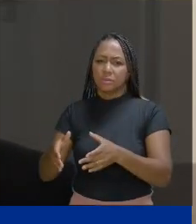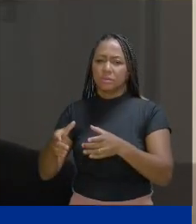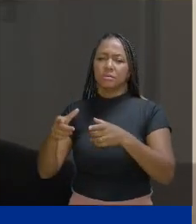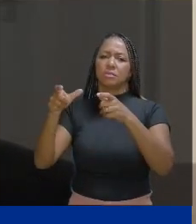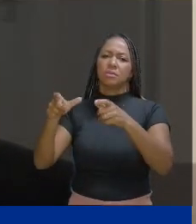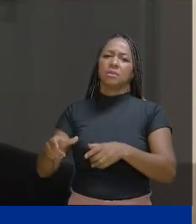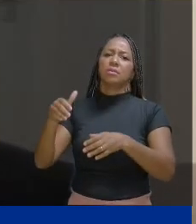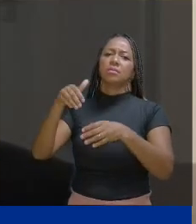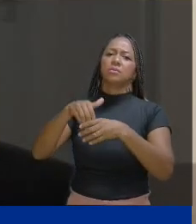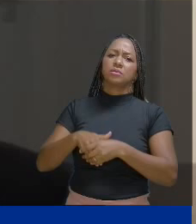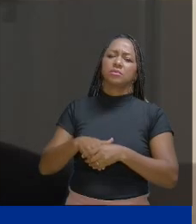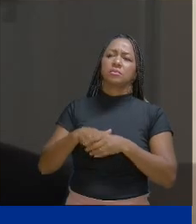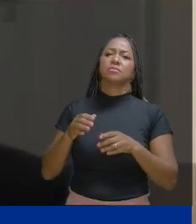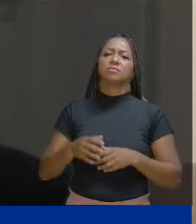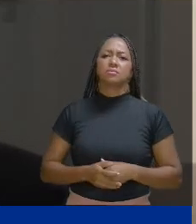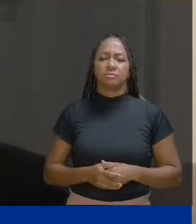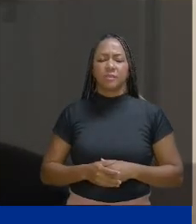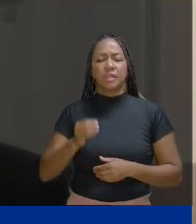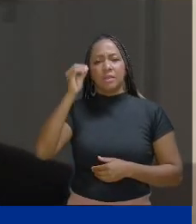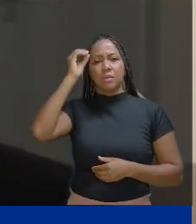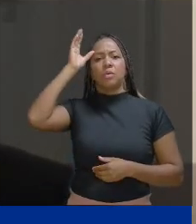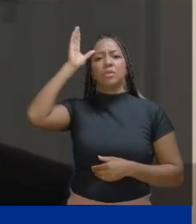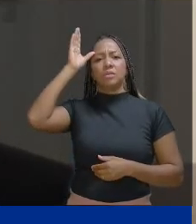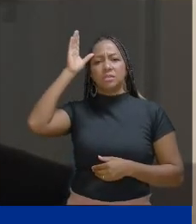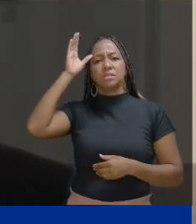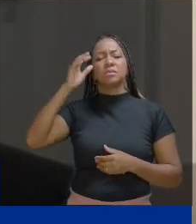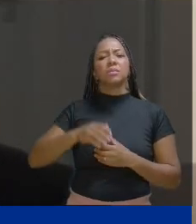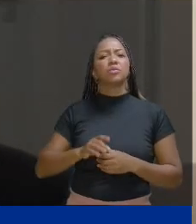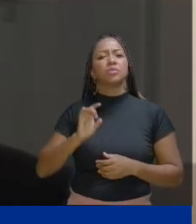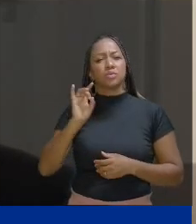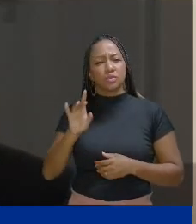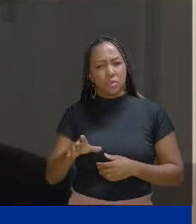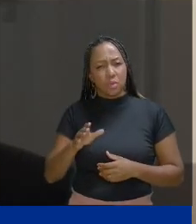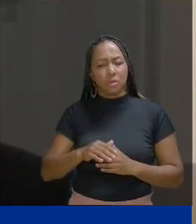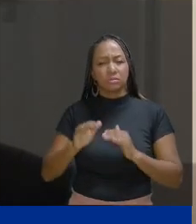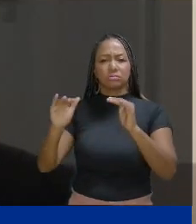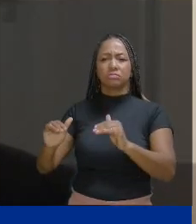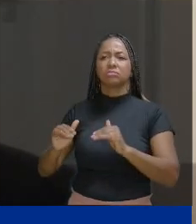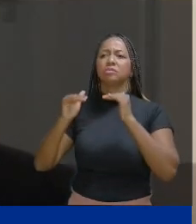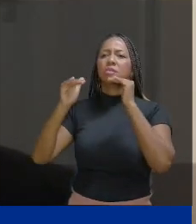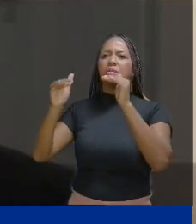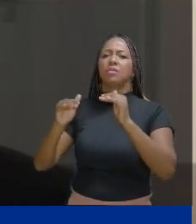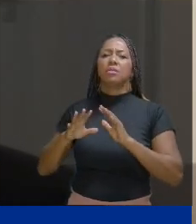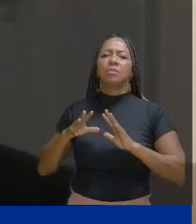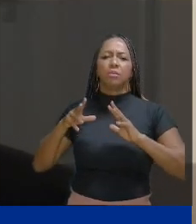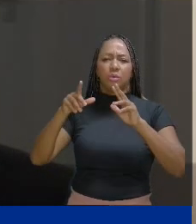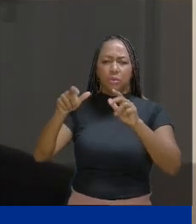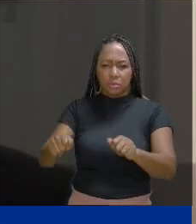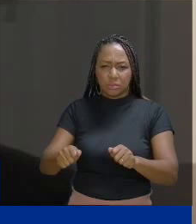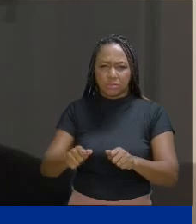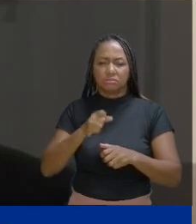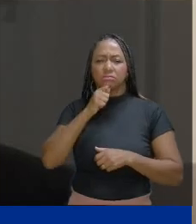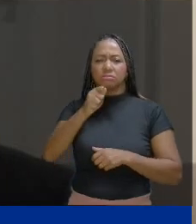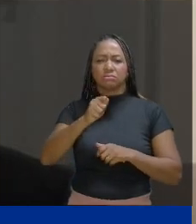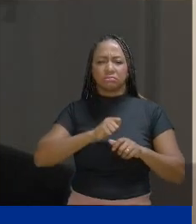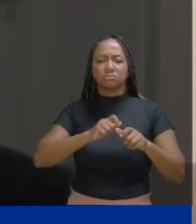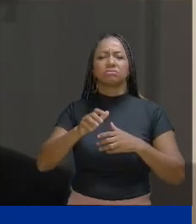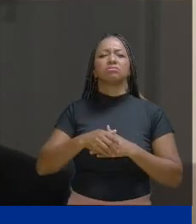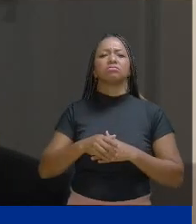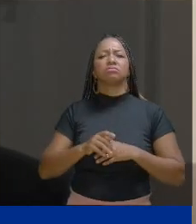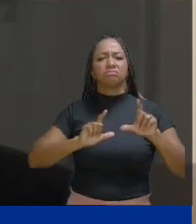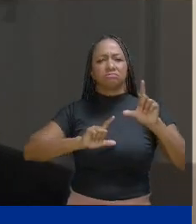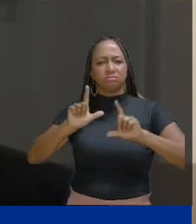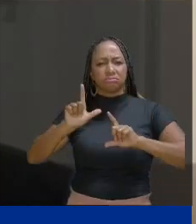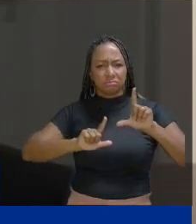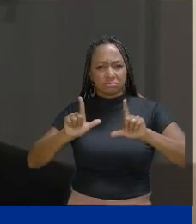votação. E esse conhecimento foi dado não só pelo Supremo, mas por toda a imprensa. Eu sabia que o transporte de